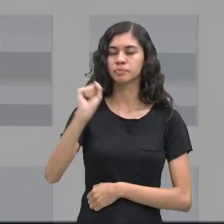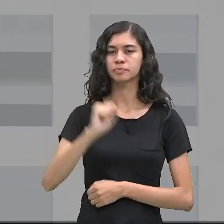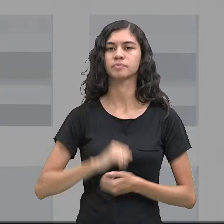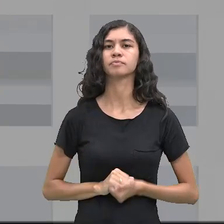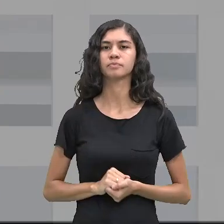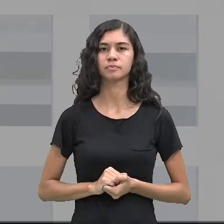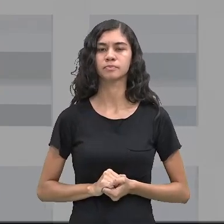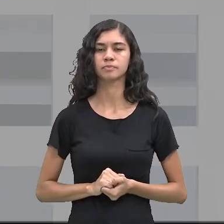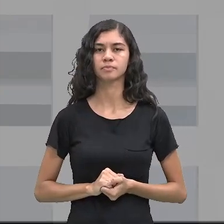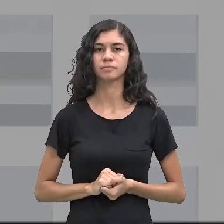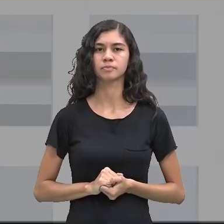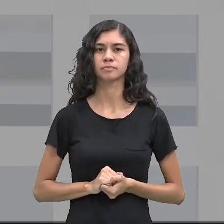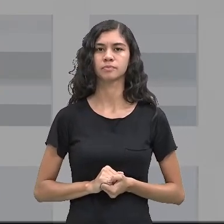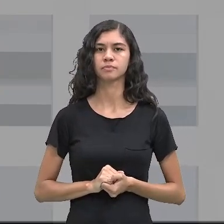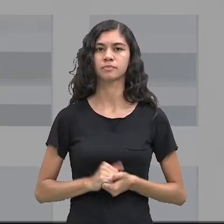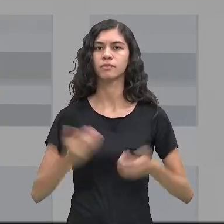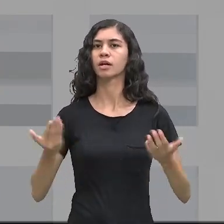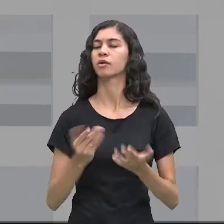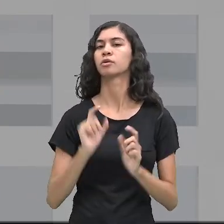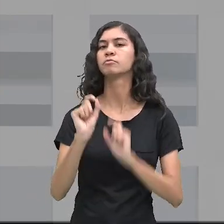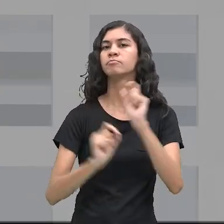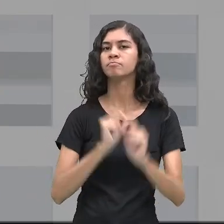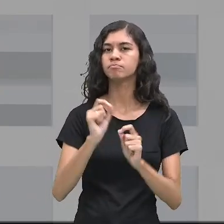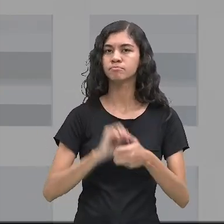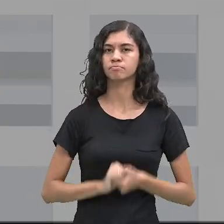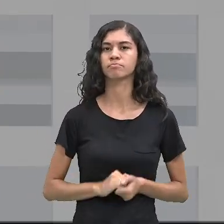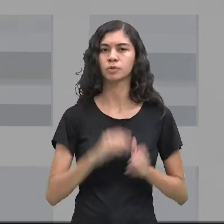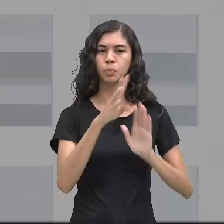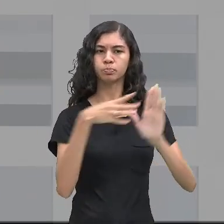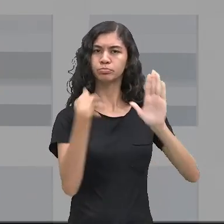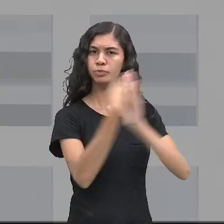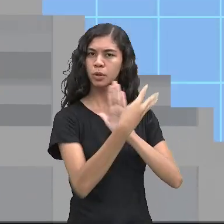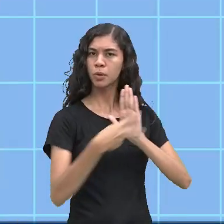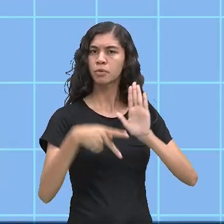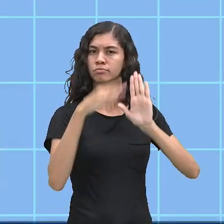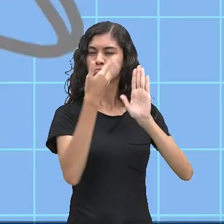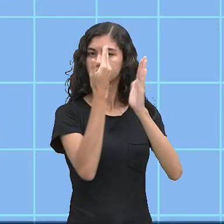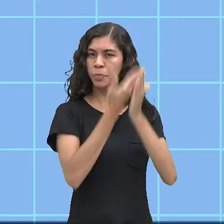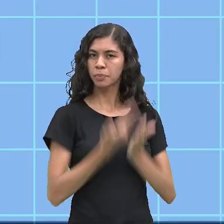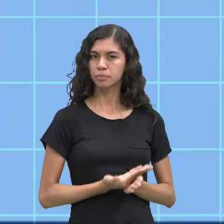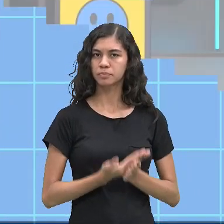Bom, pessoal, agora nós vamos para o nosso cronograma de estudos.